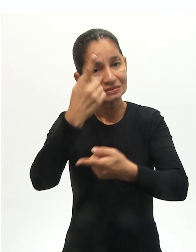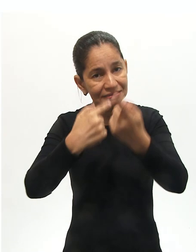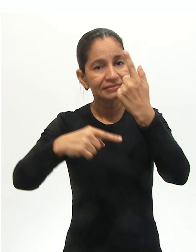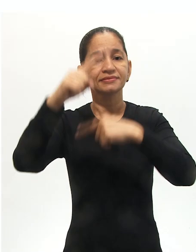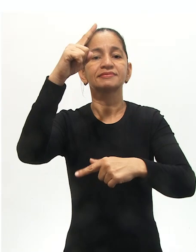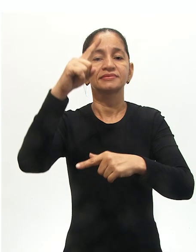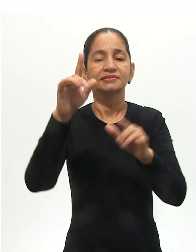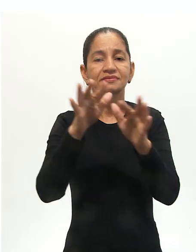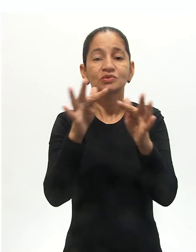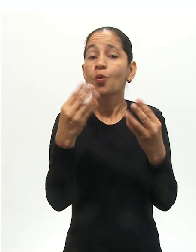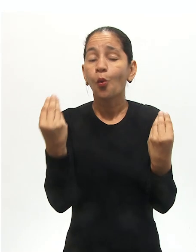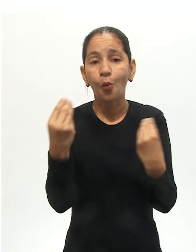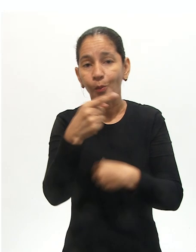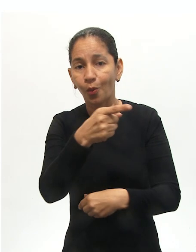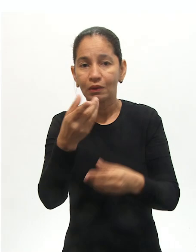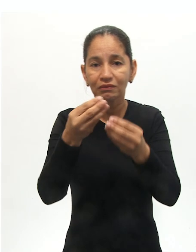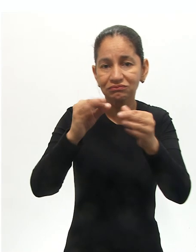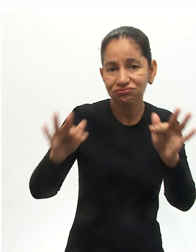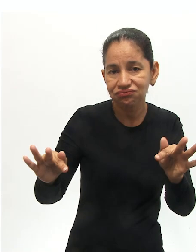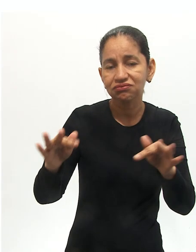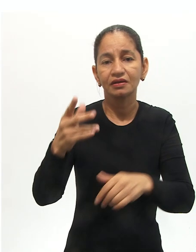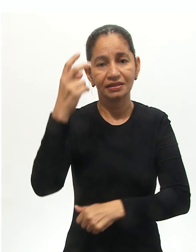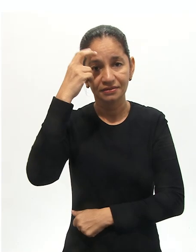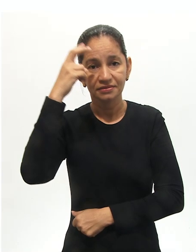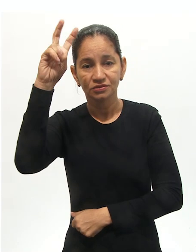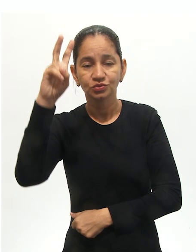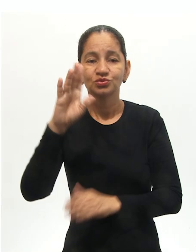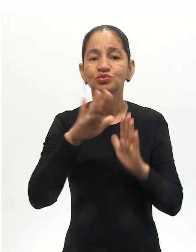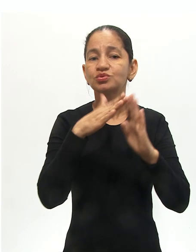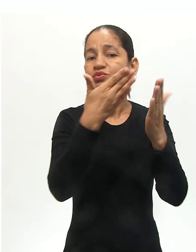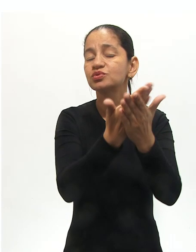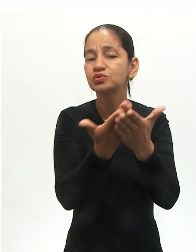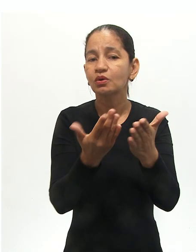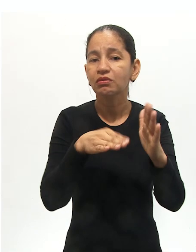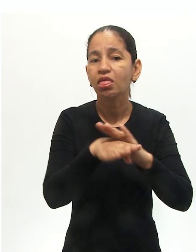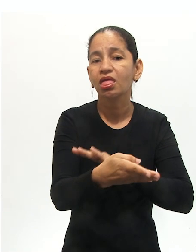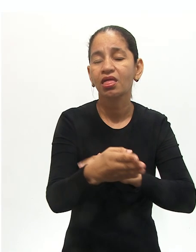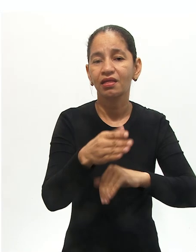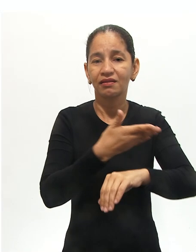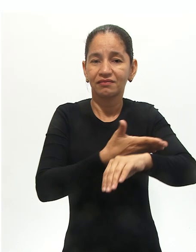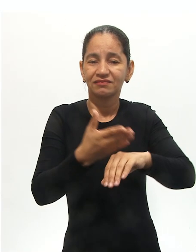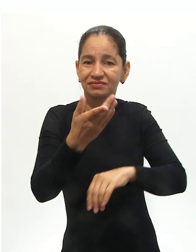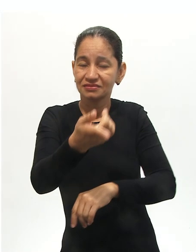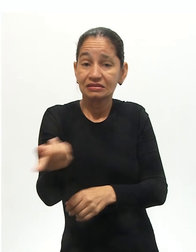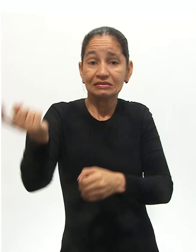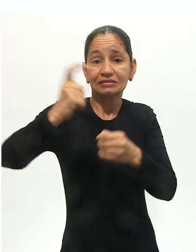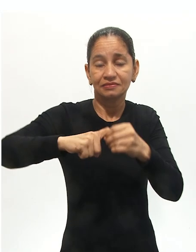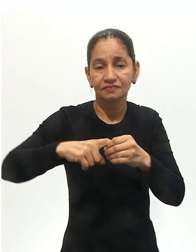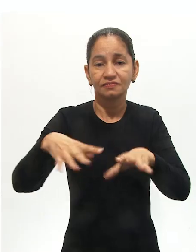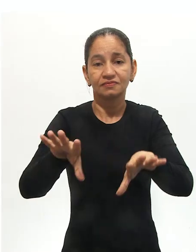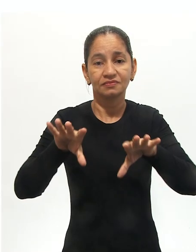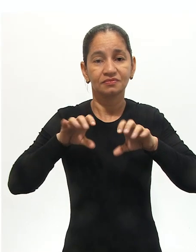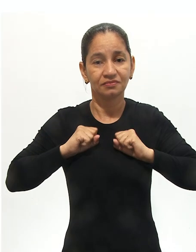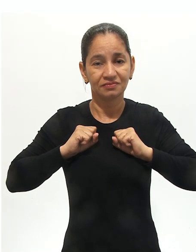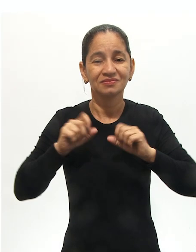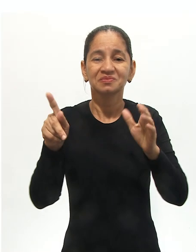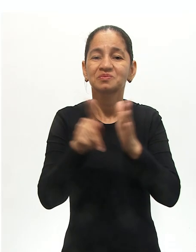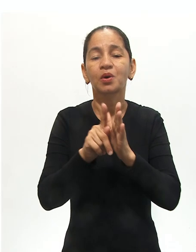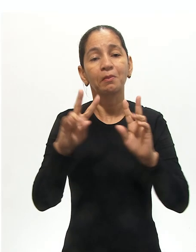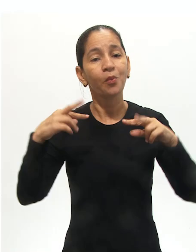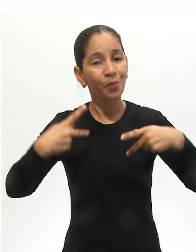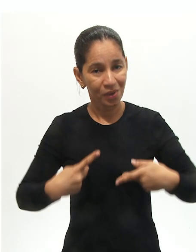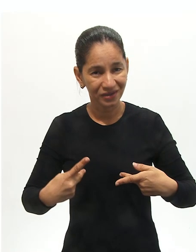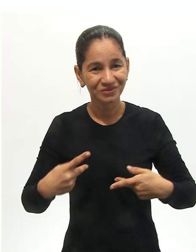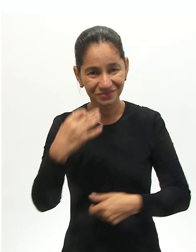desafio é superar a simplificação da cultura escolar e retomar o conhecimento como